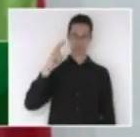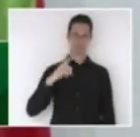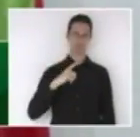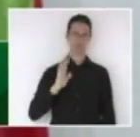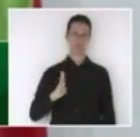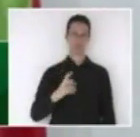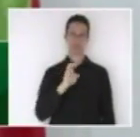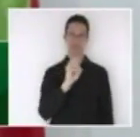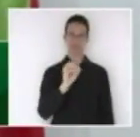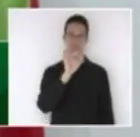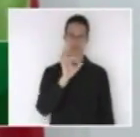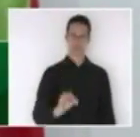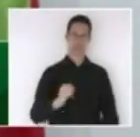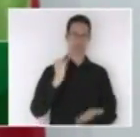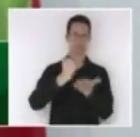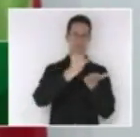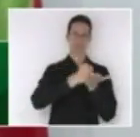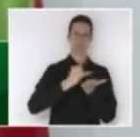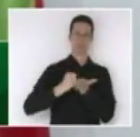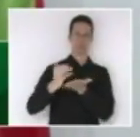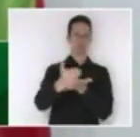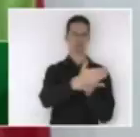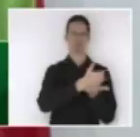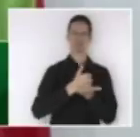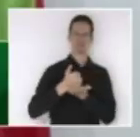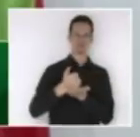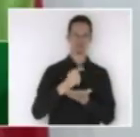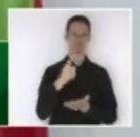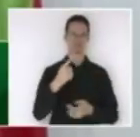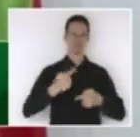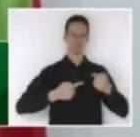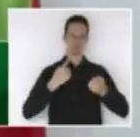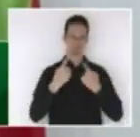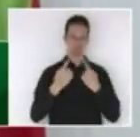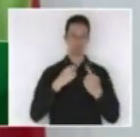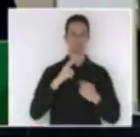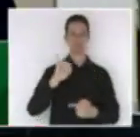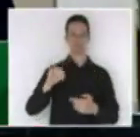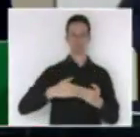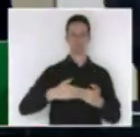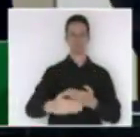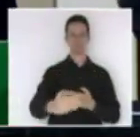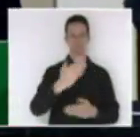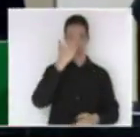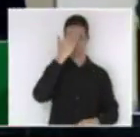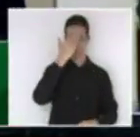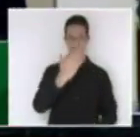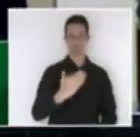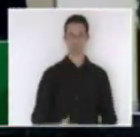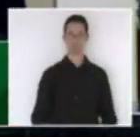no país? Este é o grande debate que nós vamos fazer nesse próximo período. Obrigado.